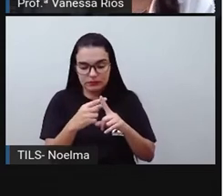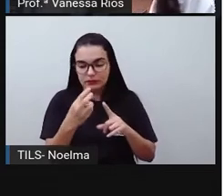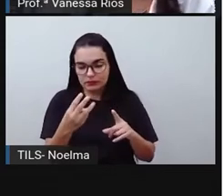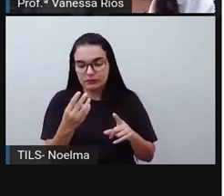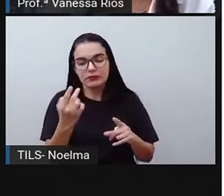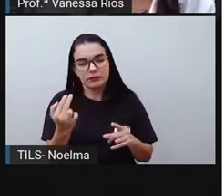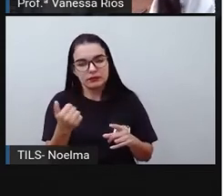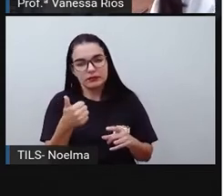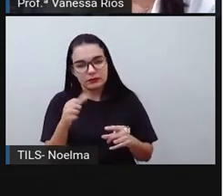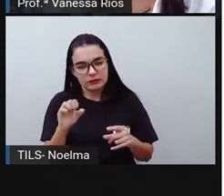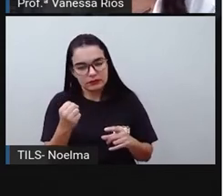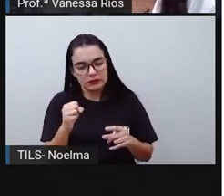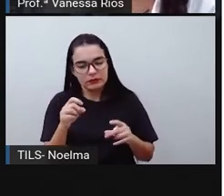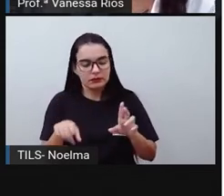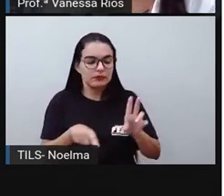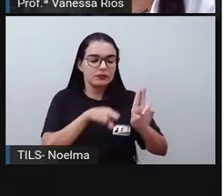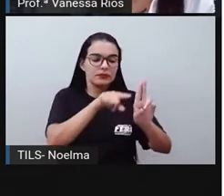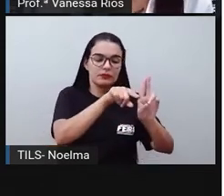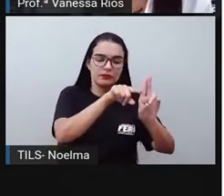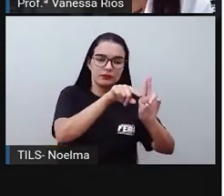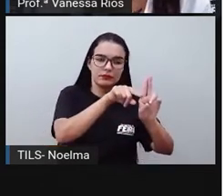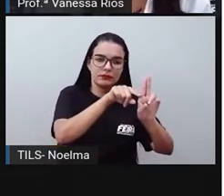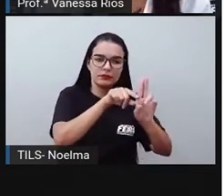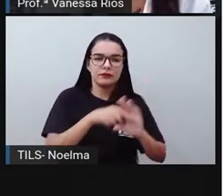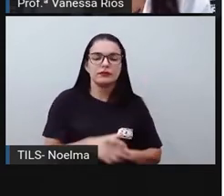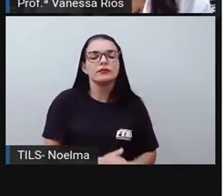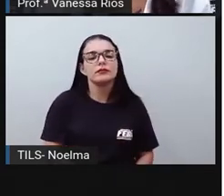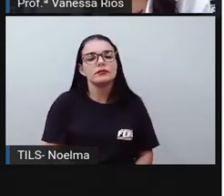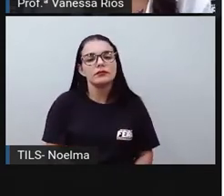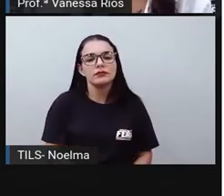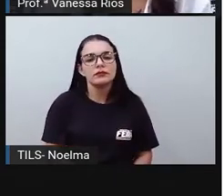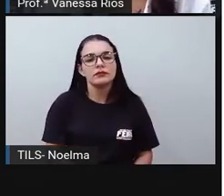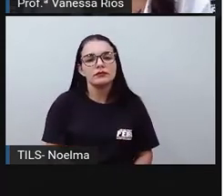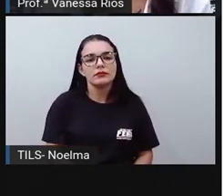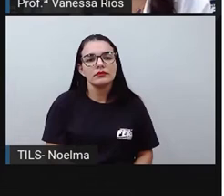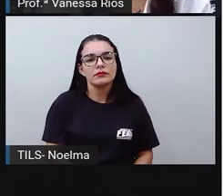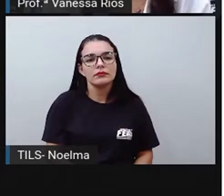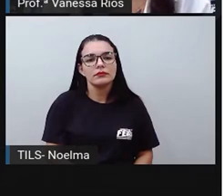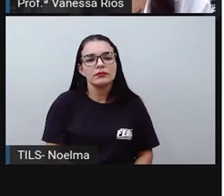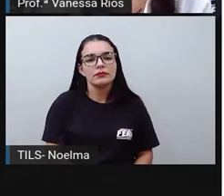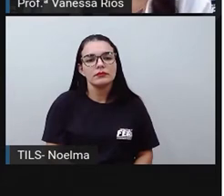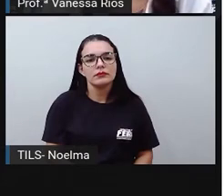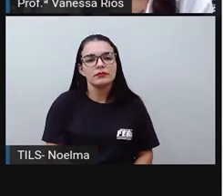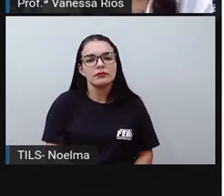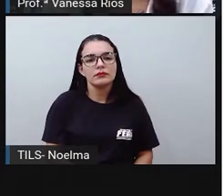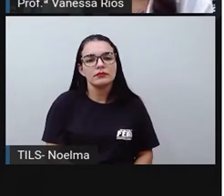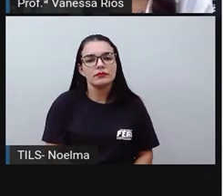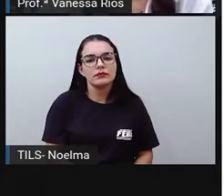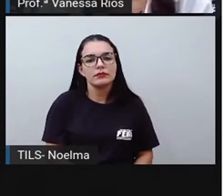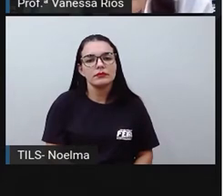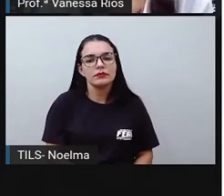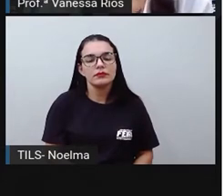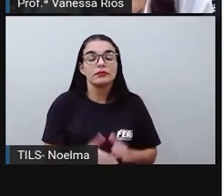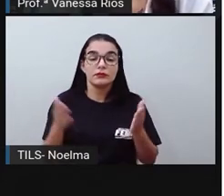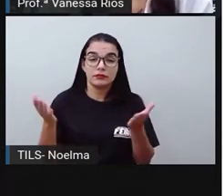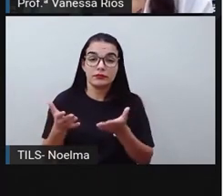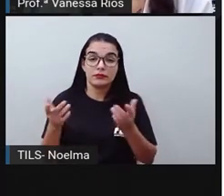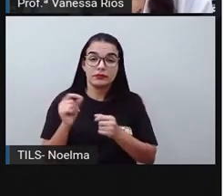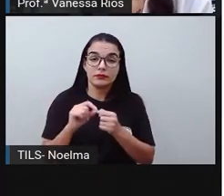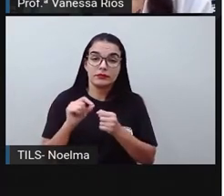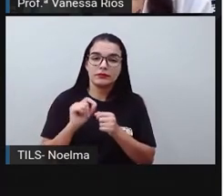esse 1, como é dezena, ele vai para a fila da dezena. Ele não aparece no produto logo de início.